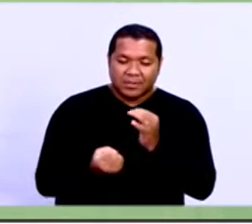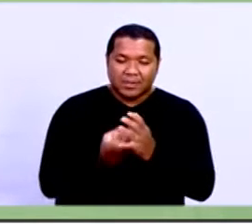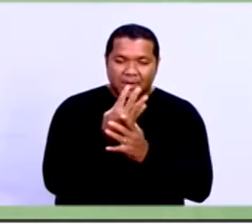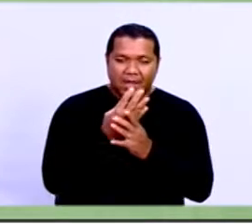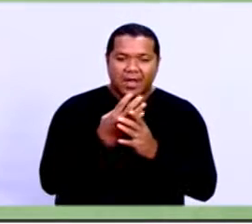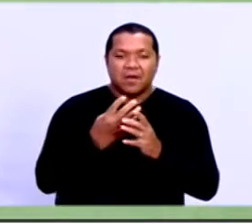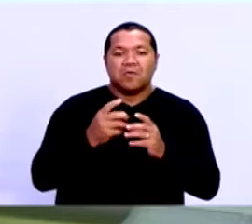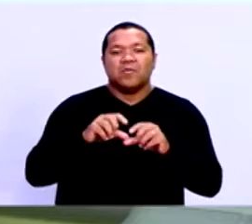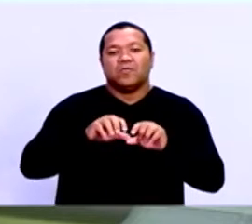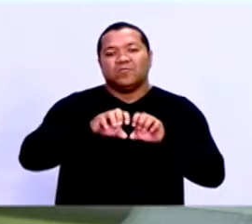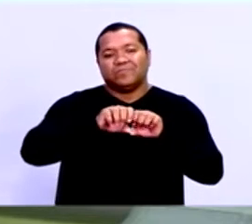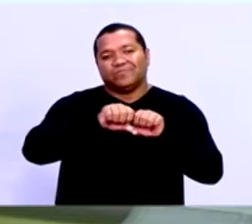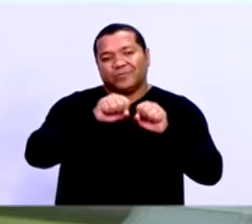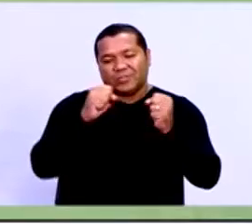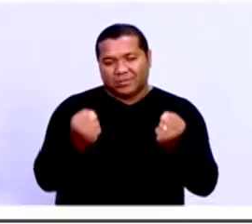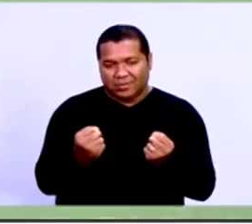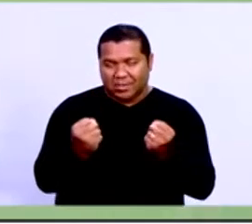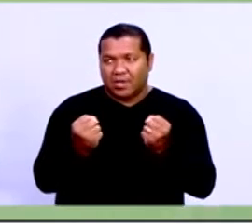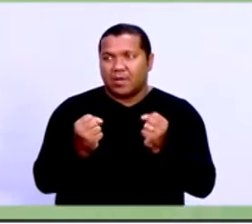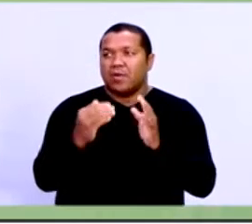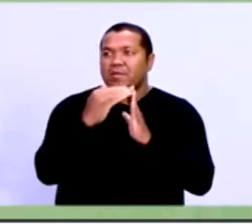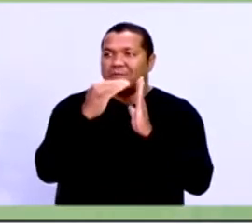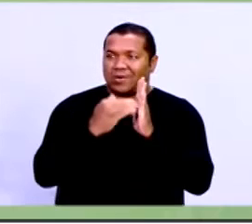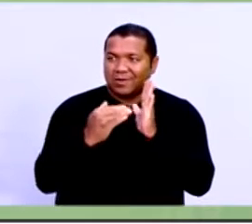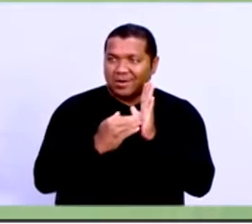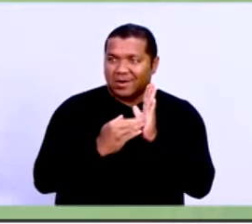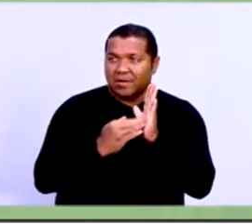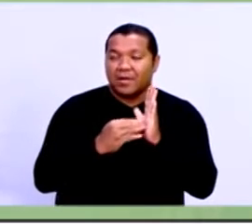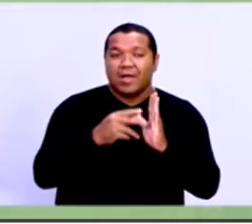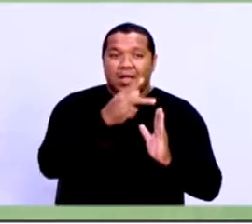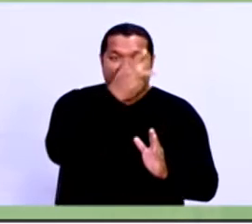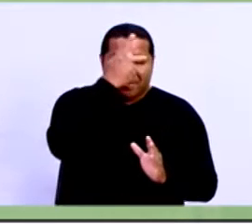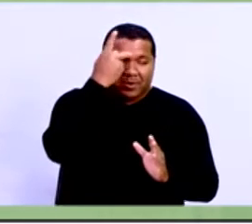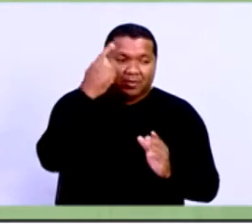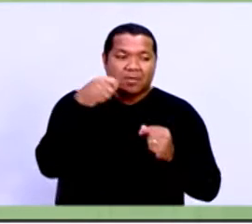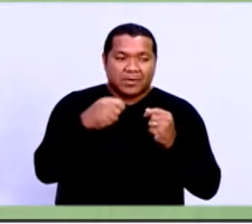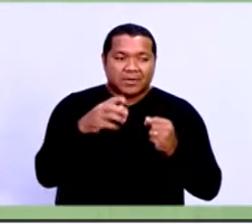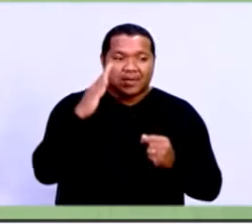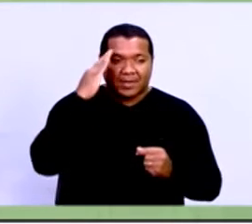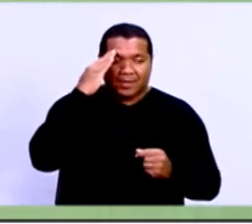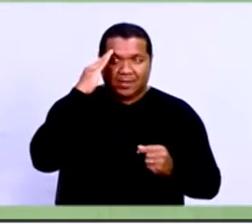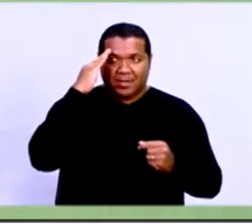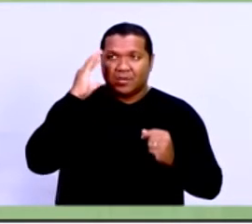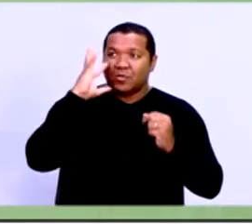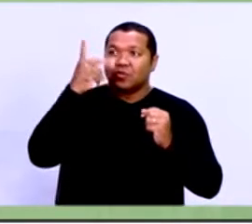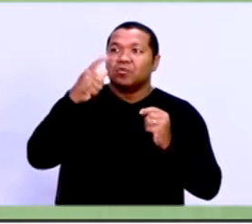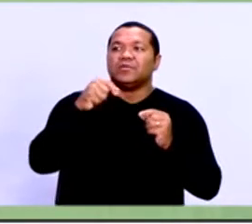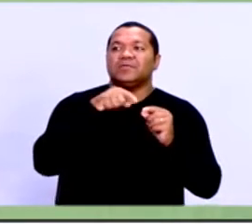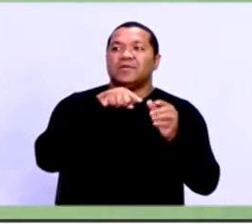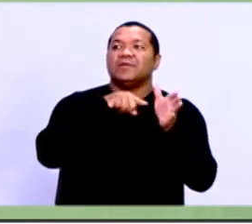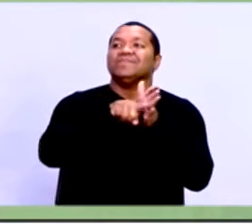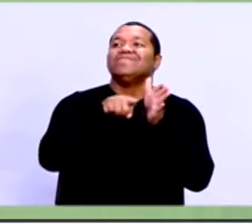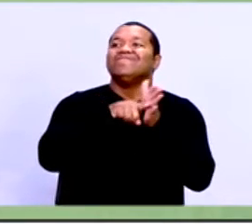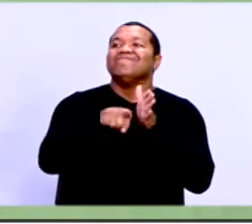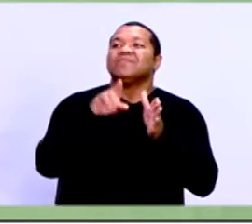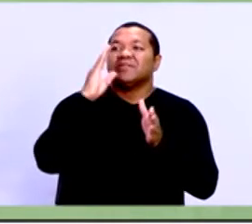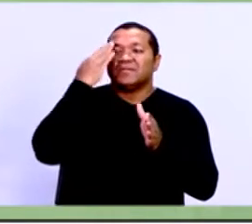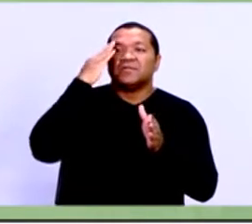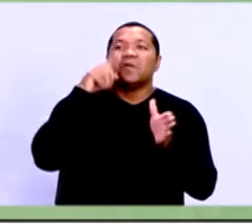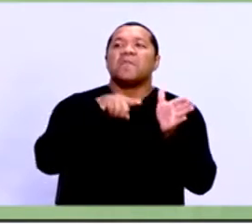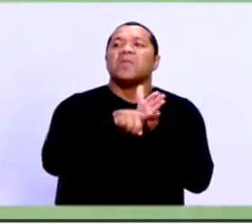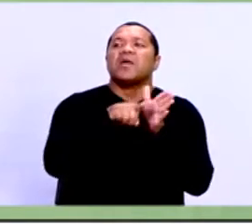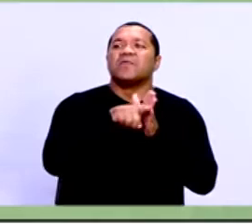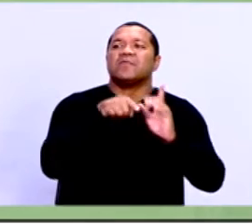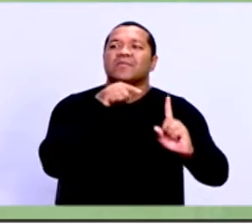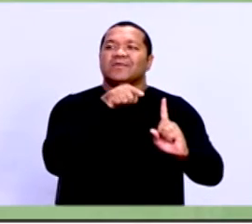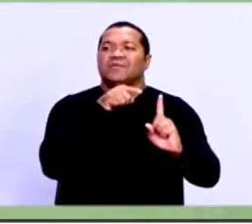software o cliente precisa ciente de tudo isso aqui o agente as perguntas que nós devemos fazer ao cliente